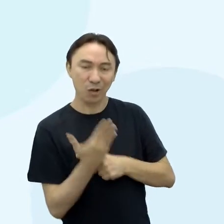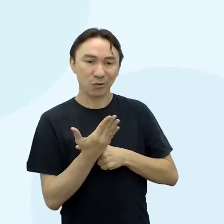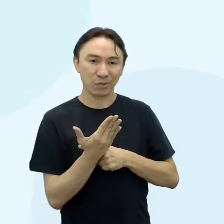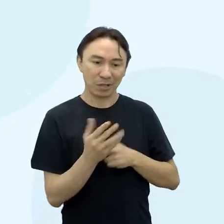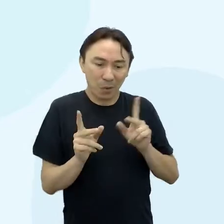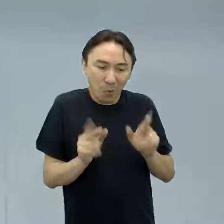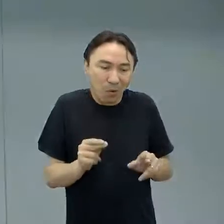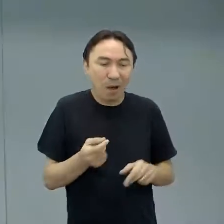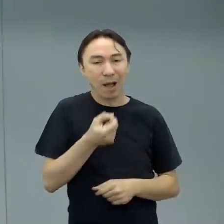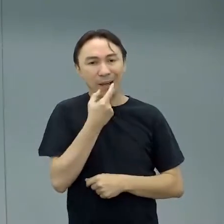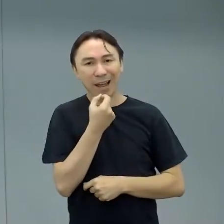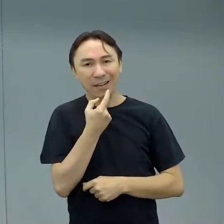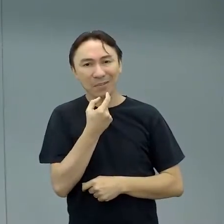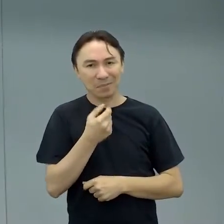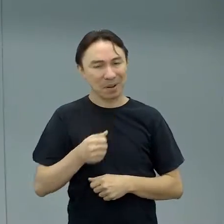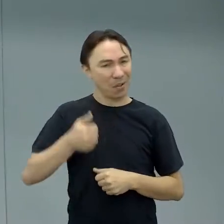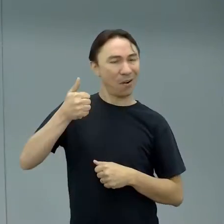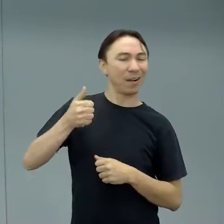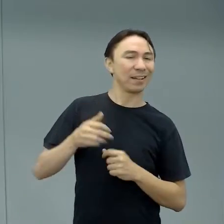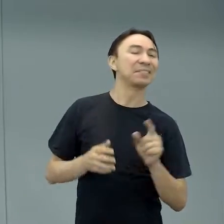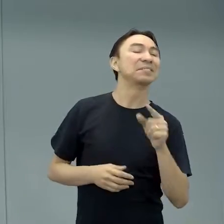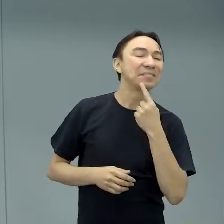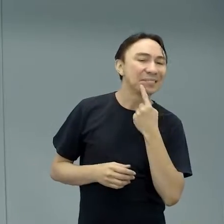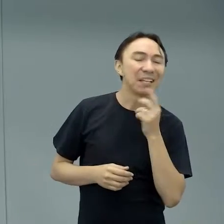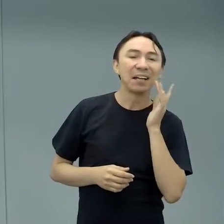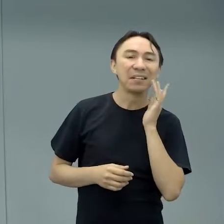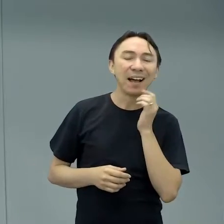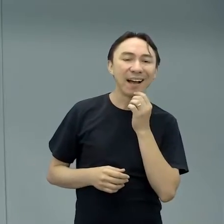sobre isso, se rir é o melhor remédio.